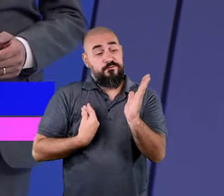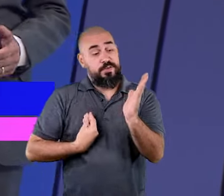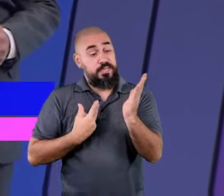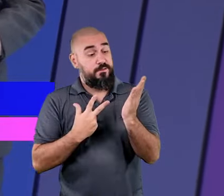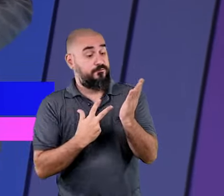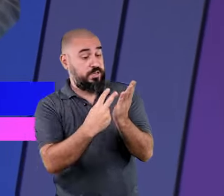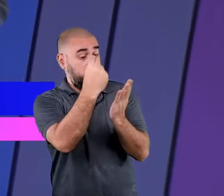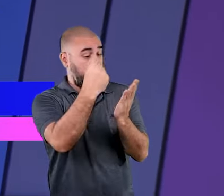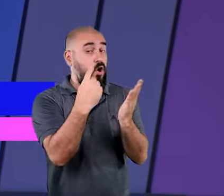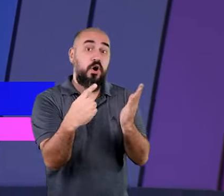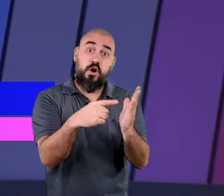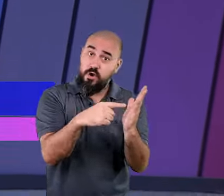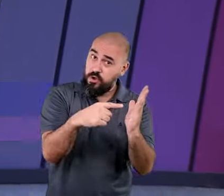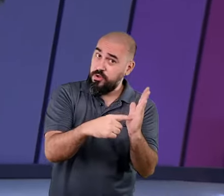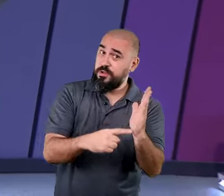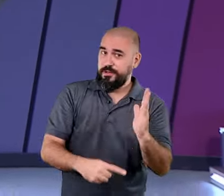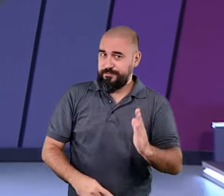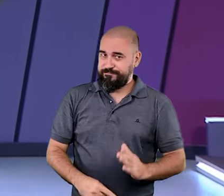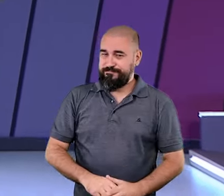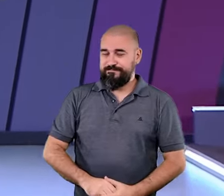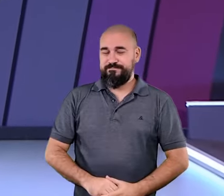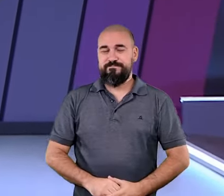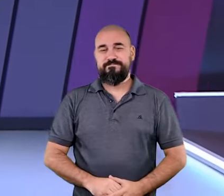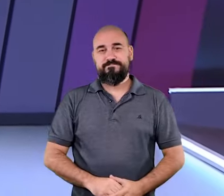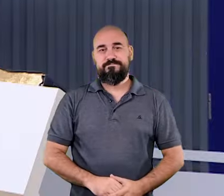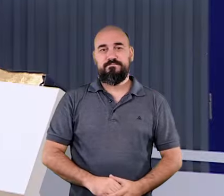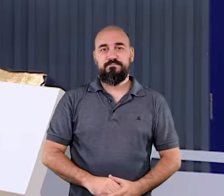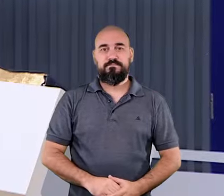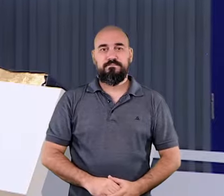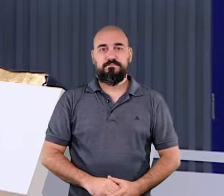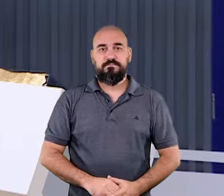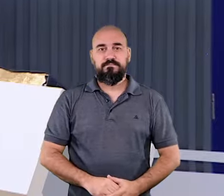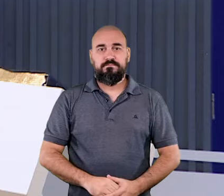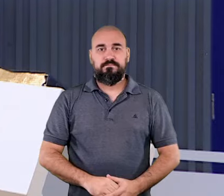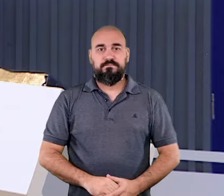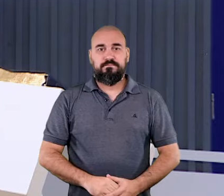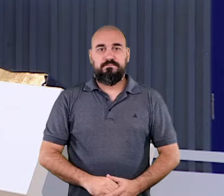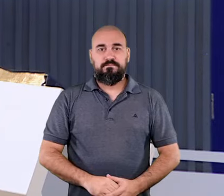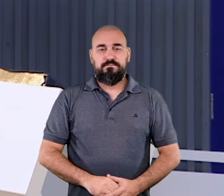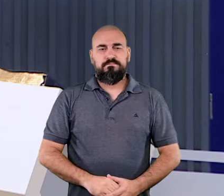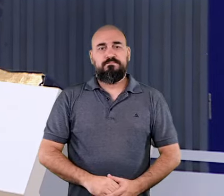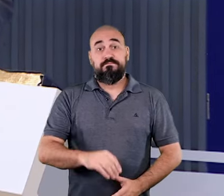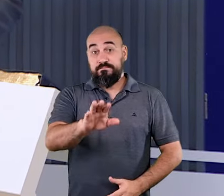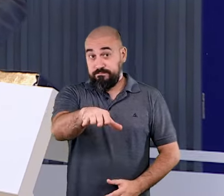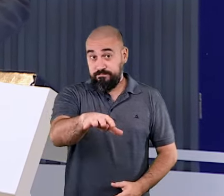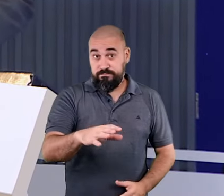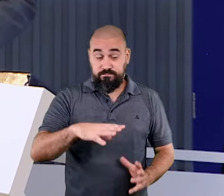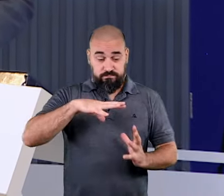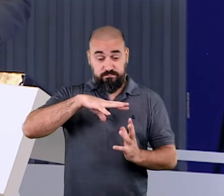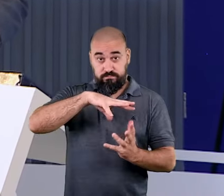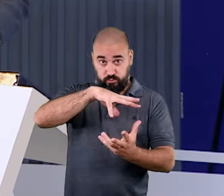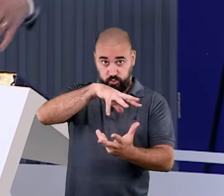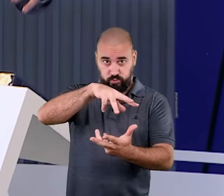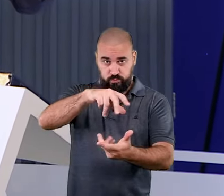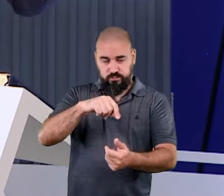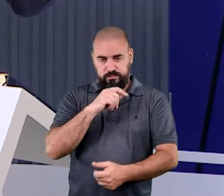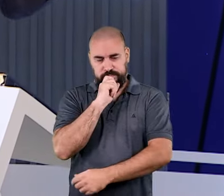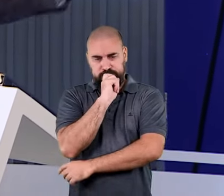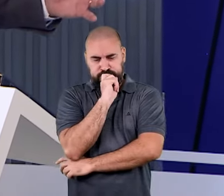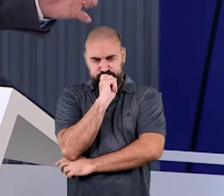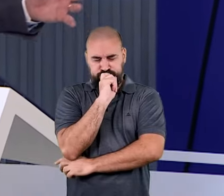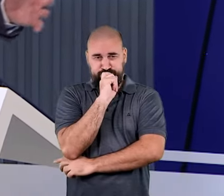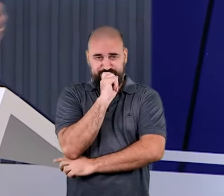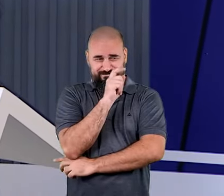vida vitoriosa e vencedora. Olhe para o mundo ao seu redor. Há